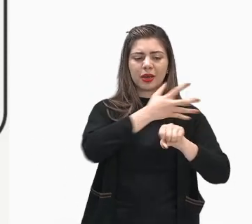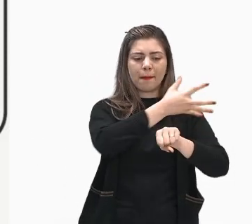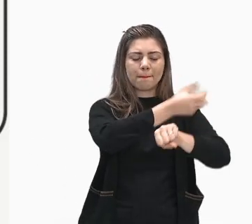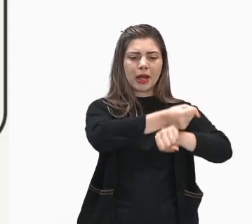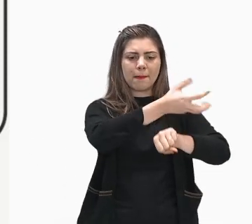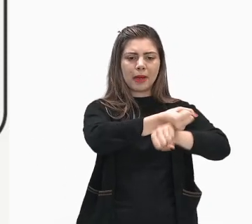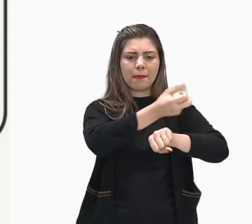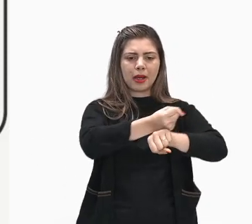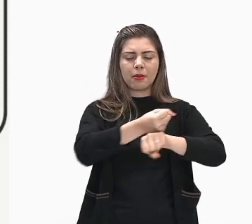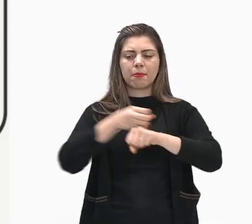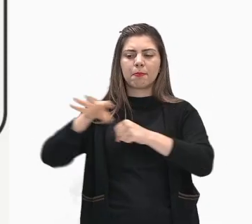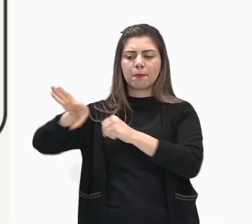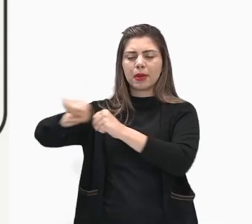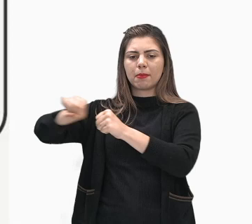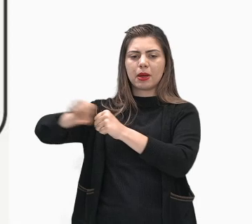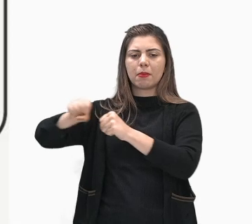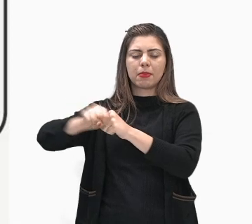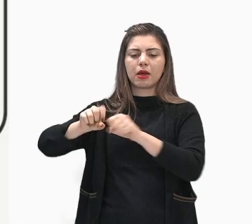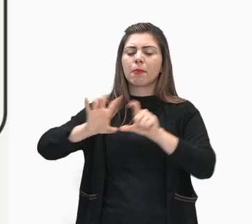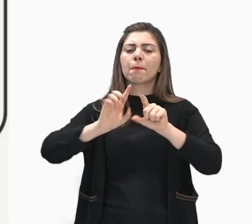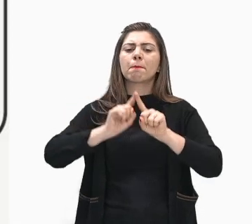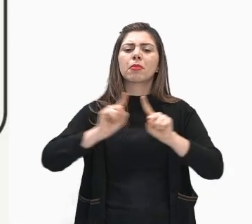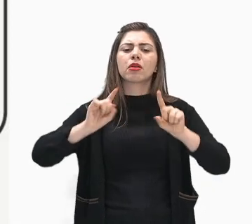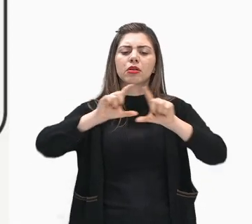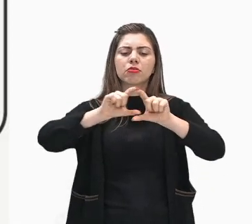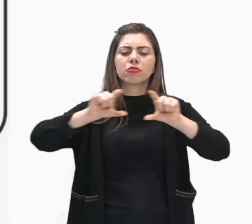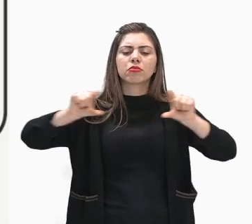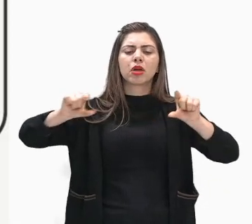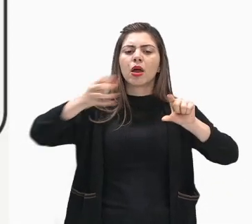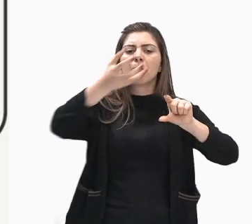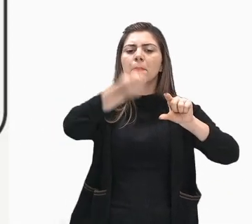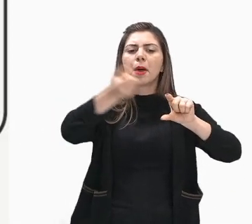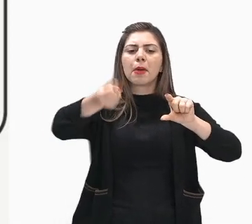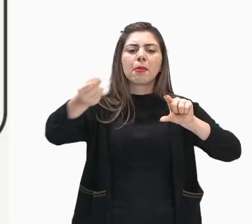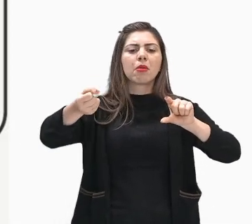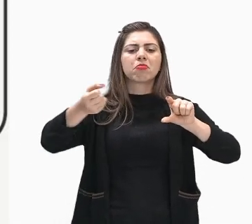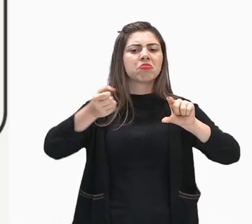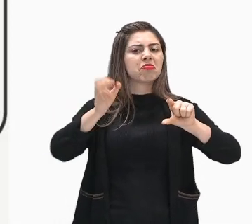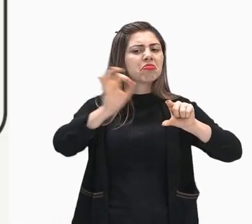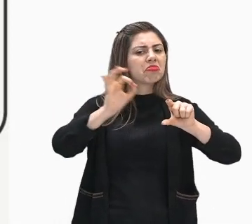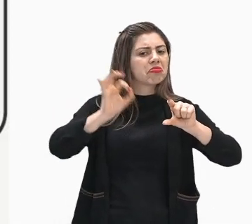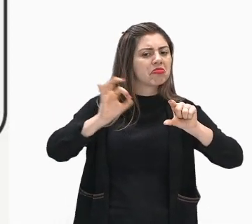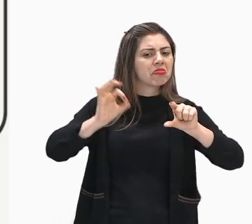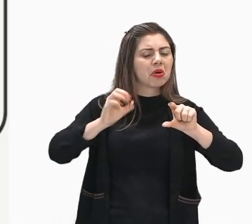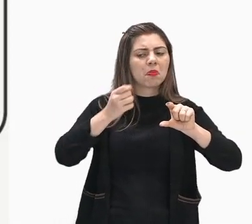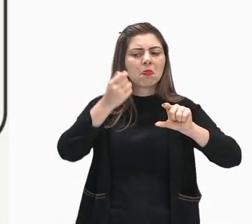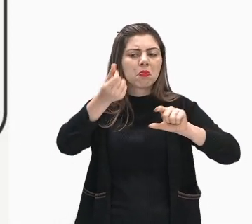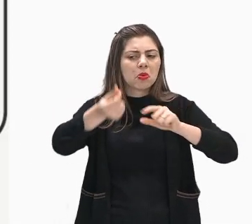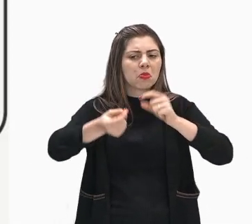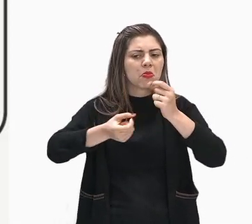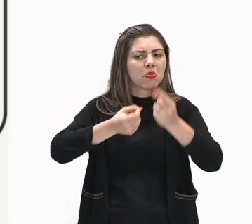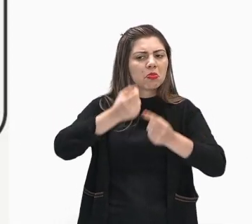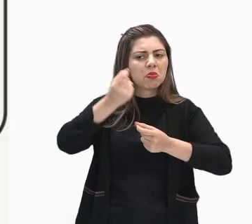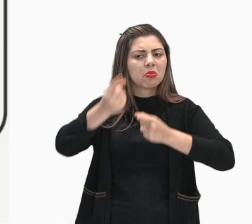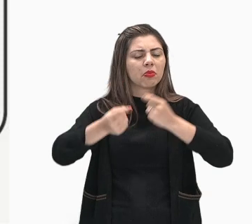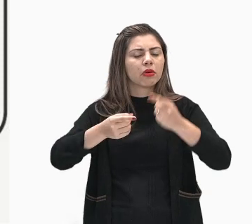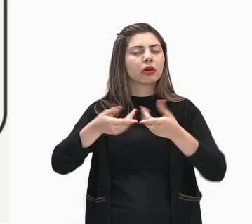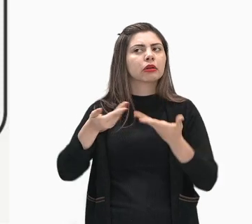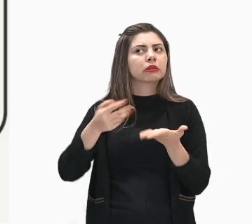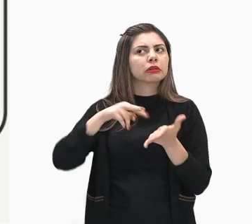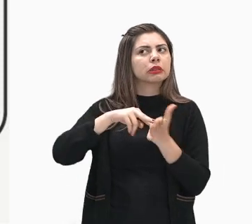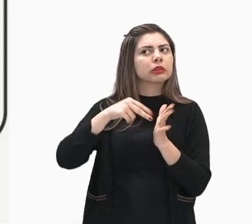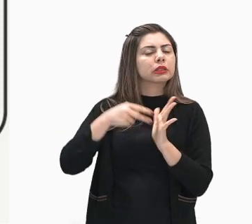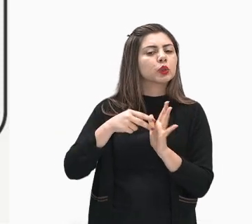do que espalhada aí nas outras partes da figura. Isso quer dizer que próximo dos